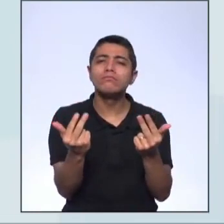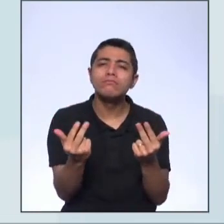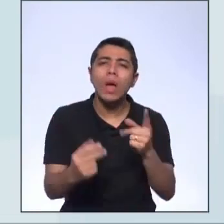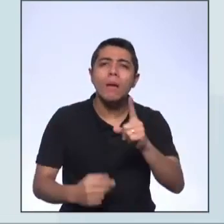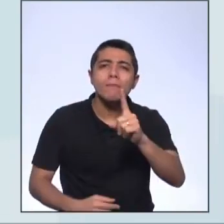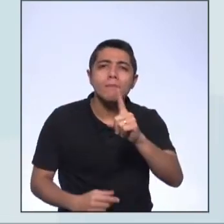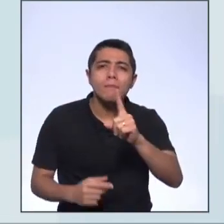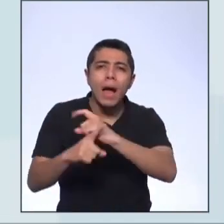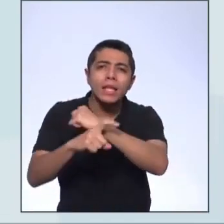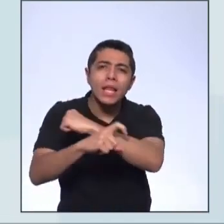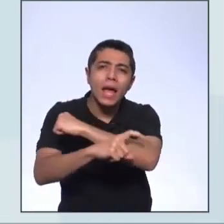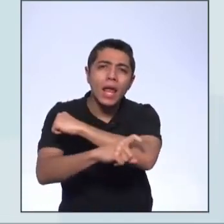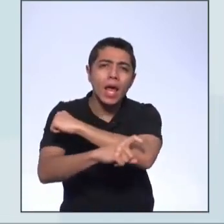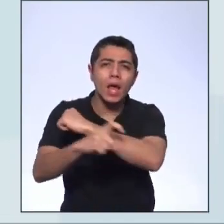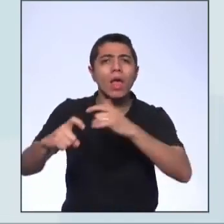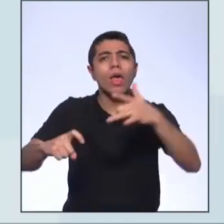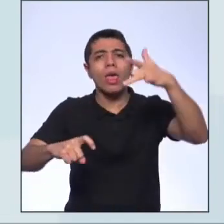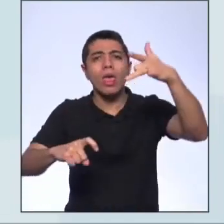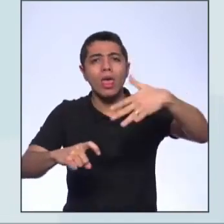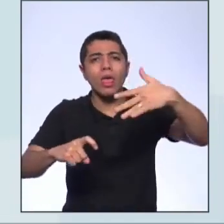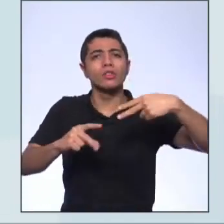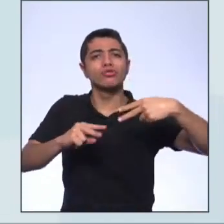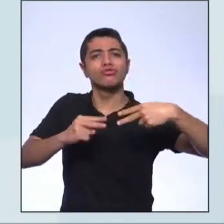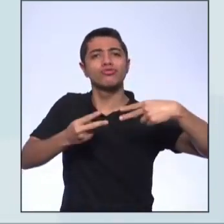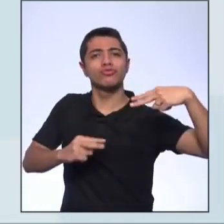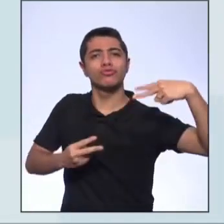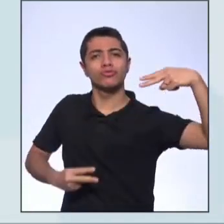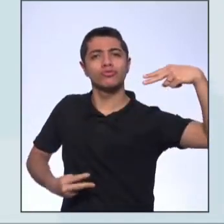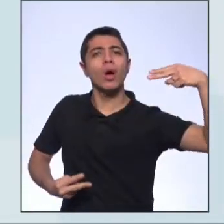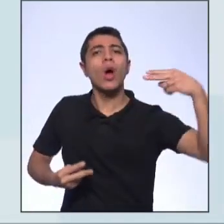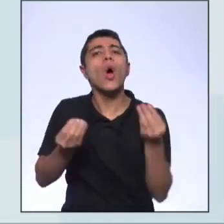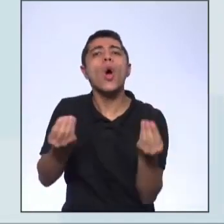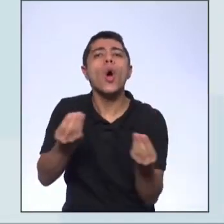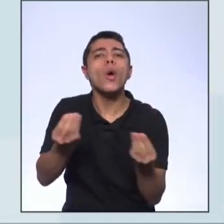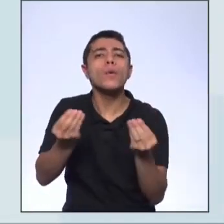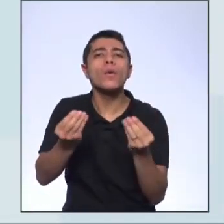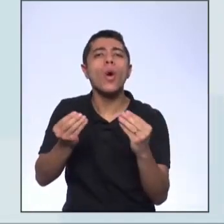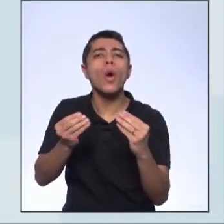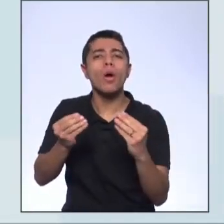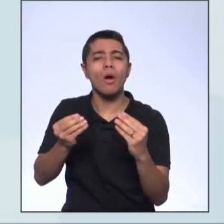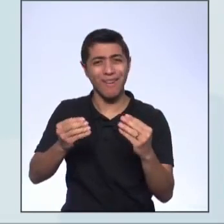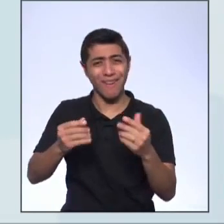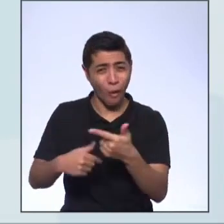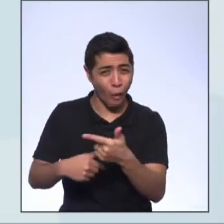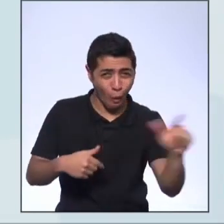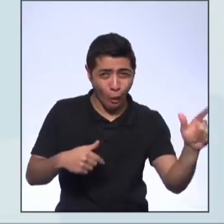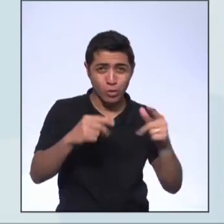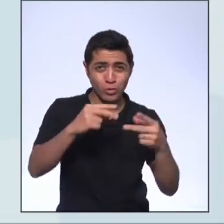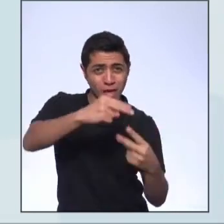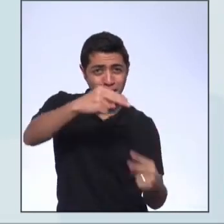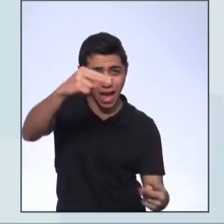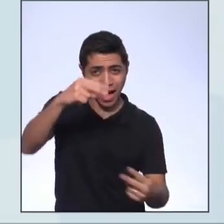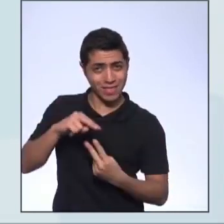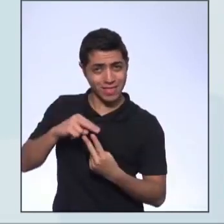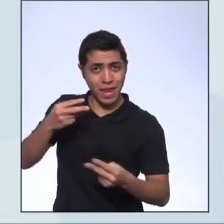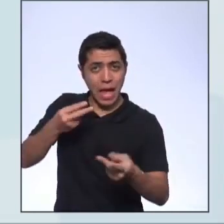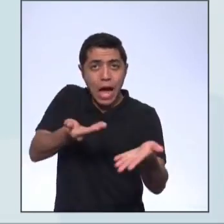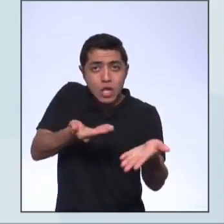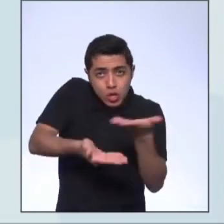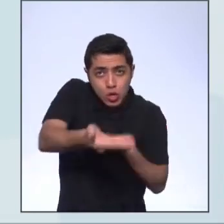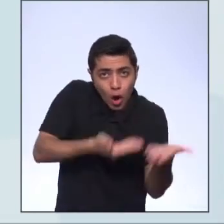de divisão, ela vai gerar a cópia dela mesma, tá? Então, não tem troca de material genético. Então, a gente tem 3 tipos